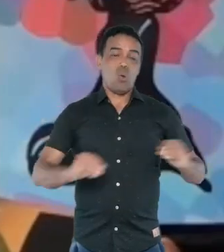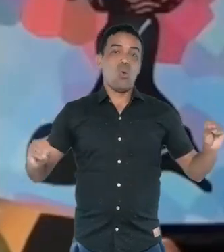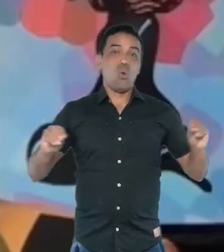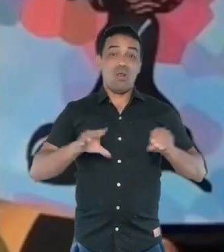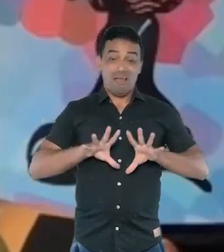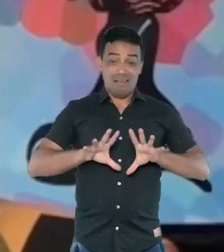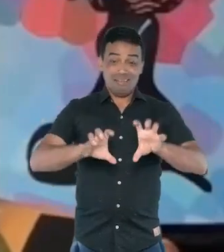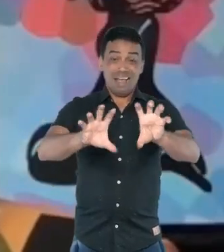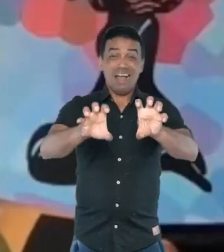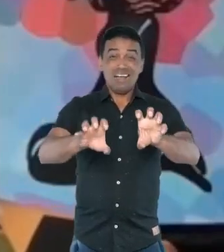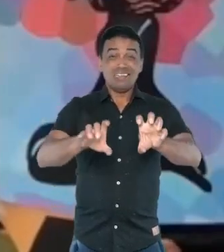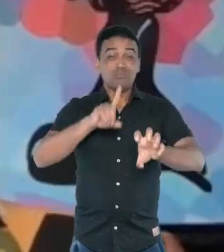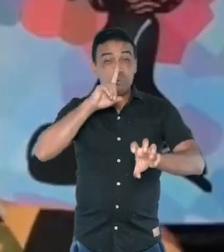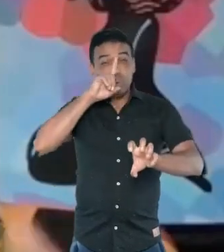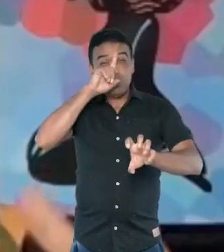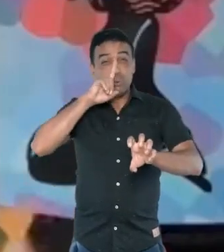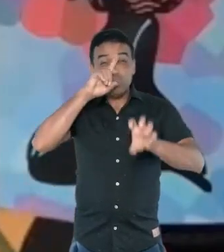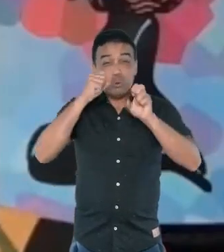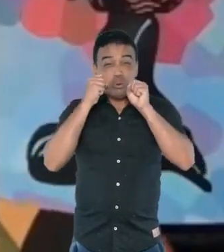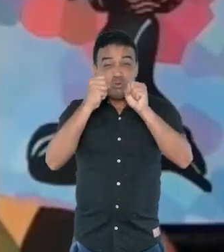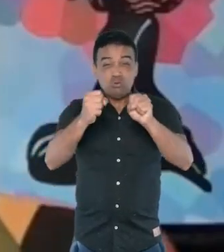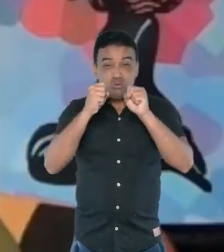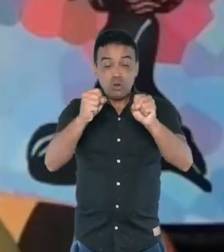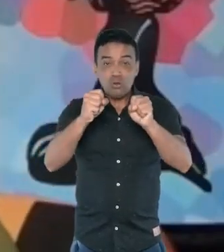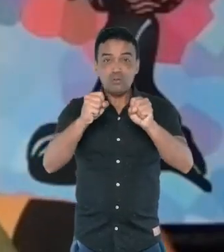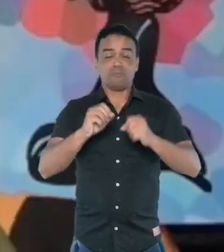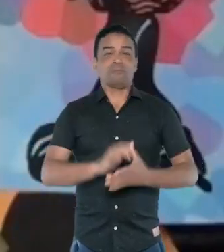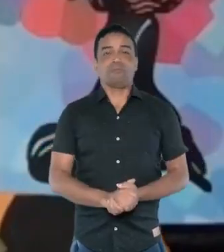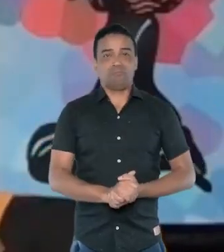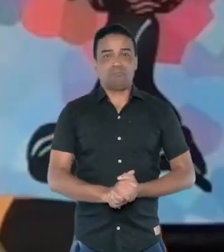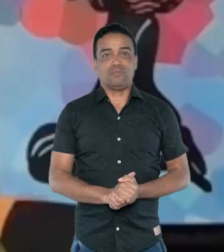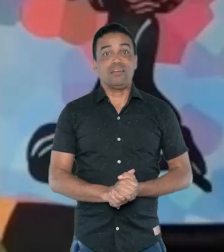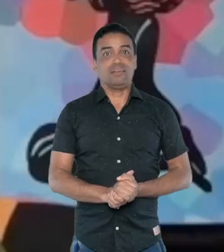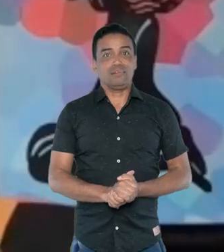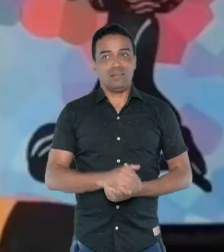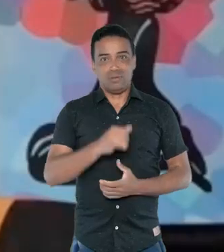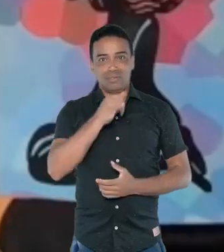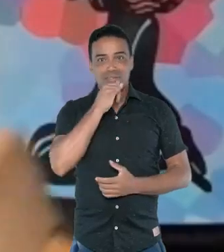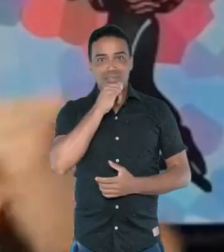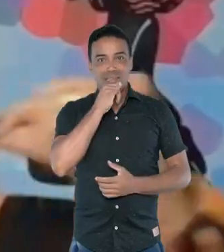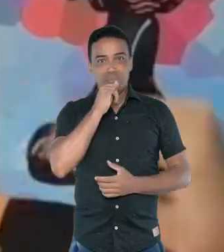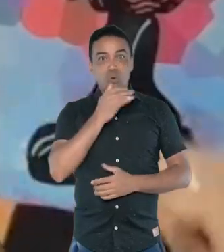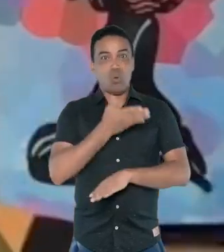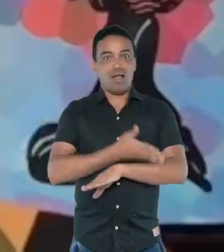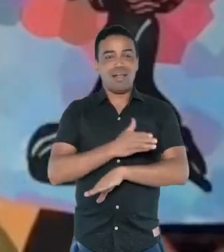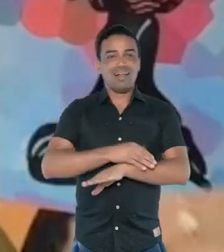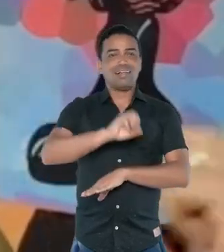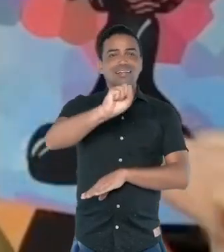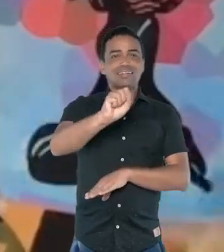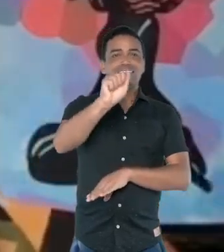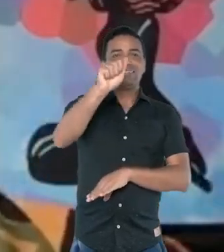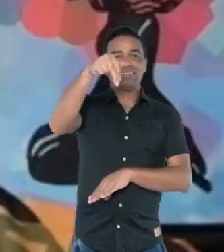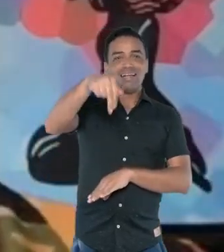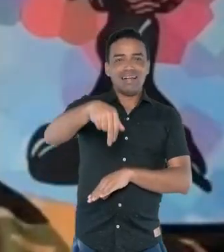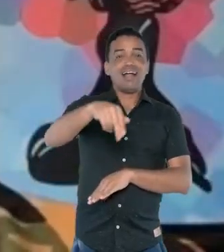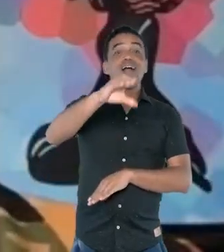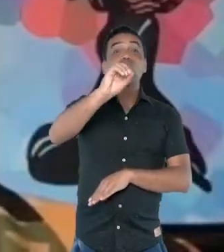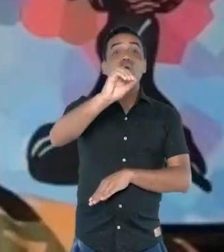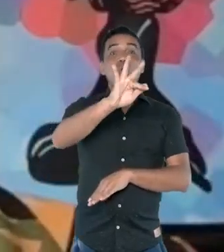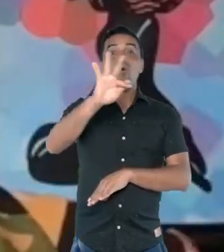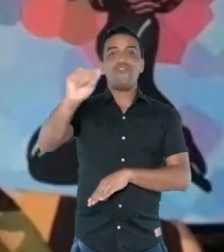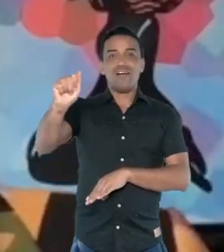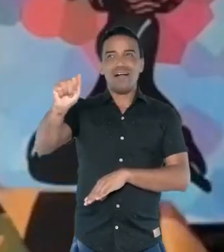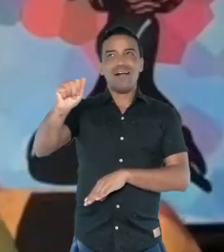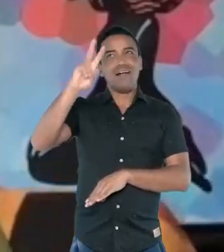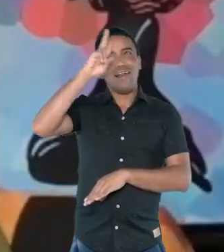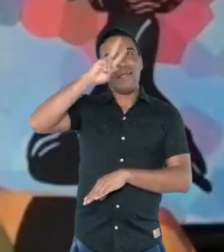foi exatamente nesse exercício de voltar, né, que é o Sankofa, né, voltar lá na pequena Grazi, debaixo da